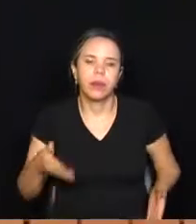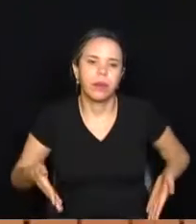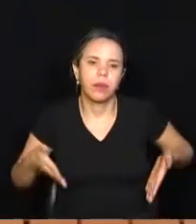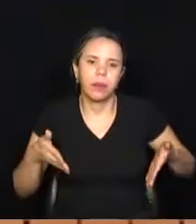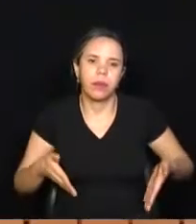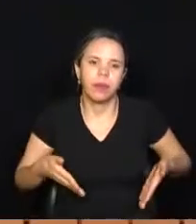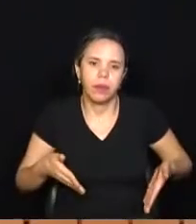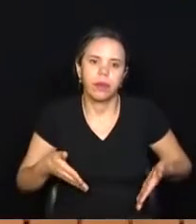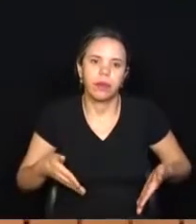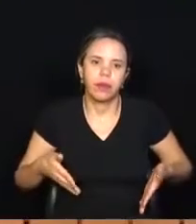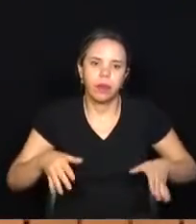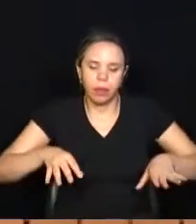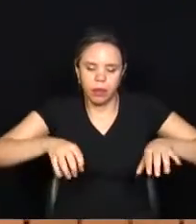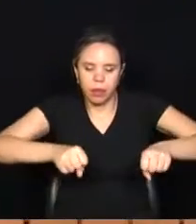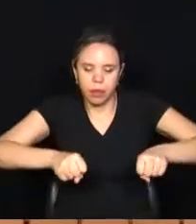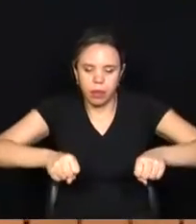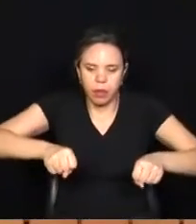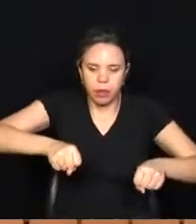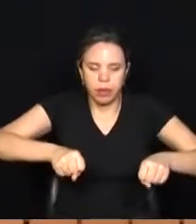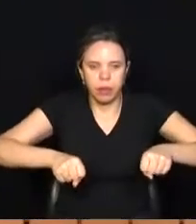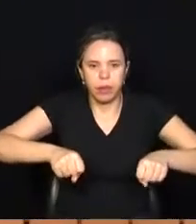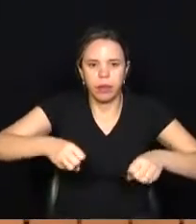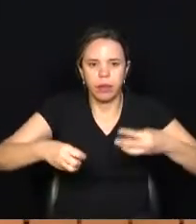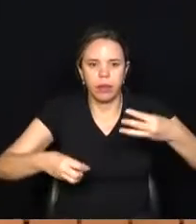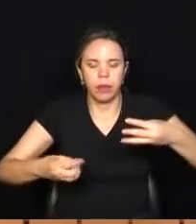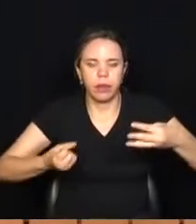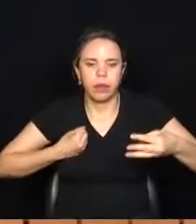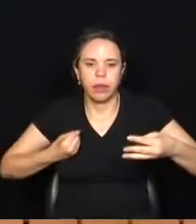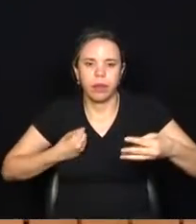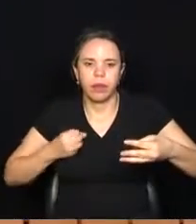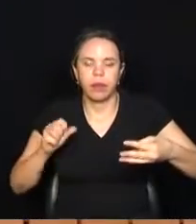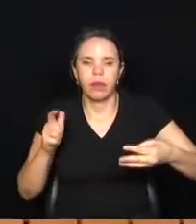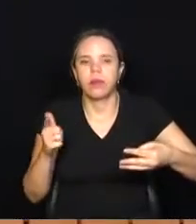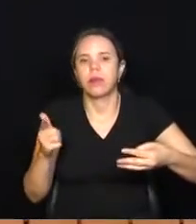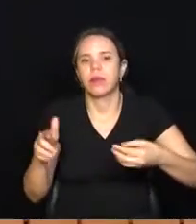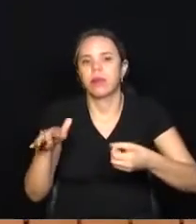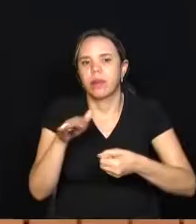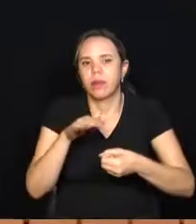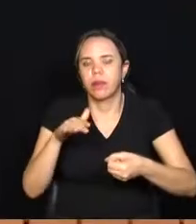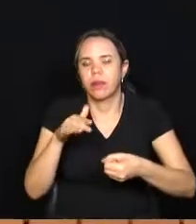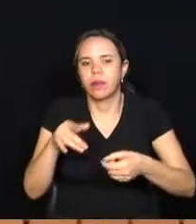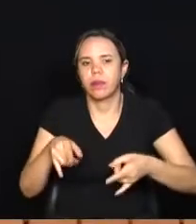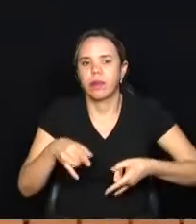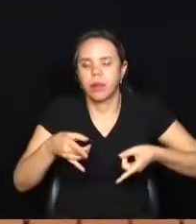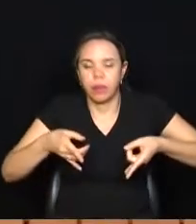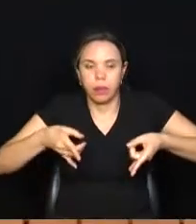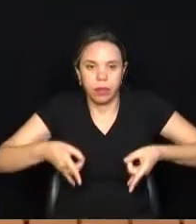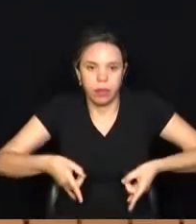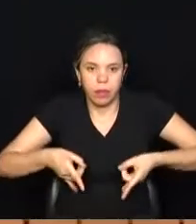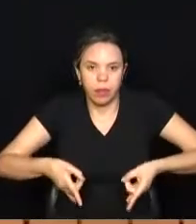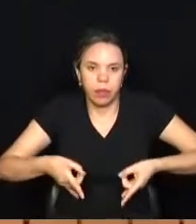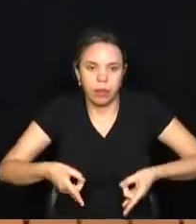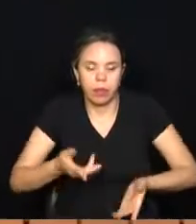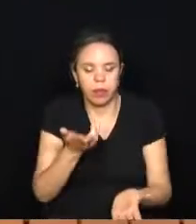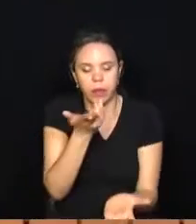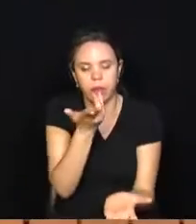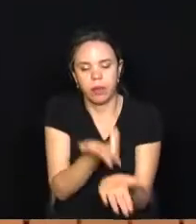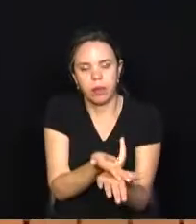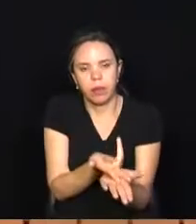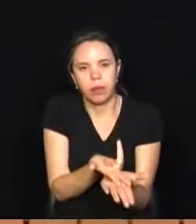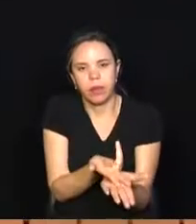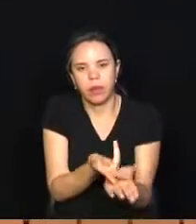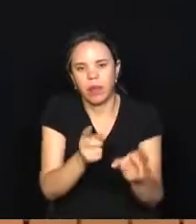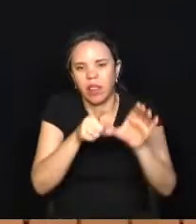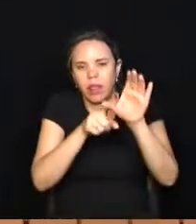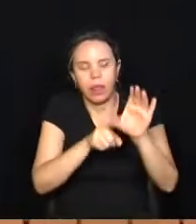no andador. E o grau 3, o que nós chamamos, são aqueles acamados. Ele depende de tudo,